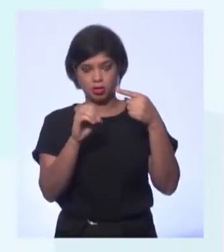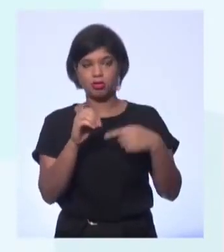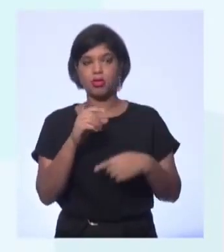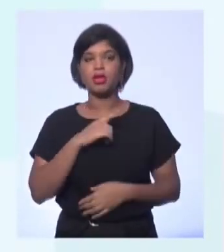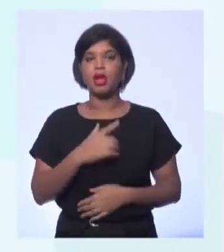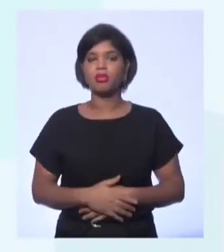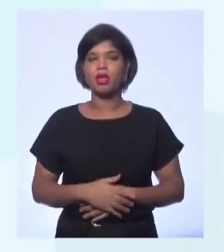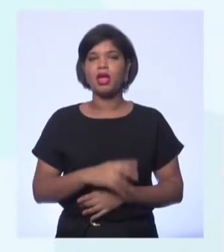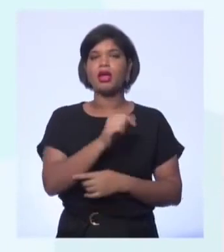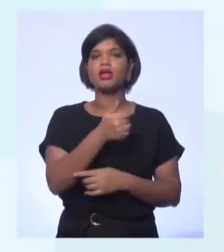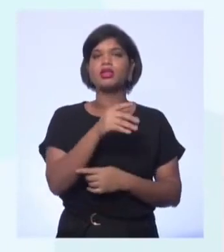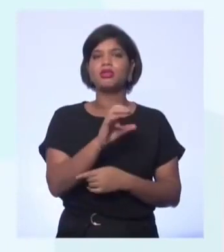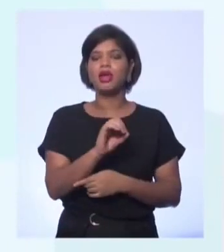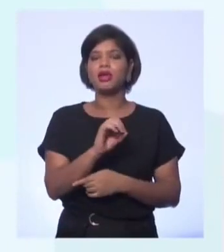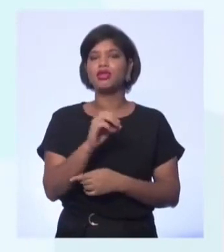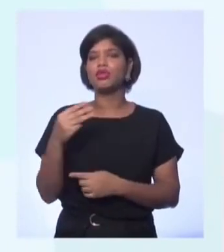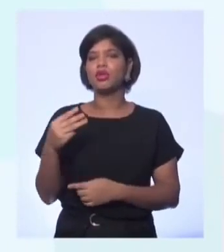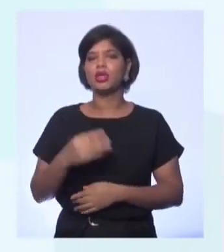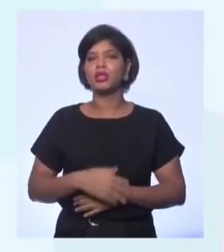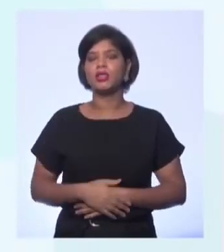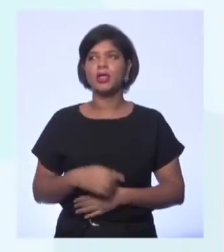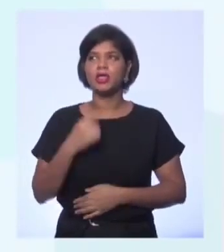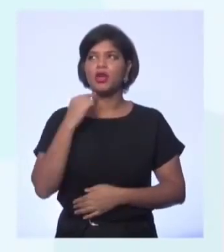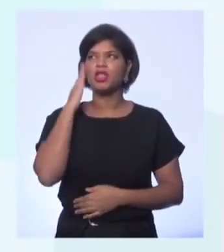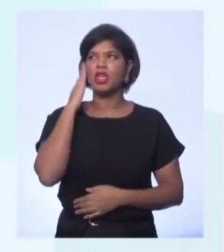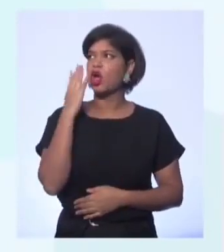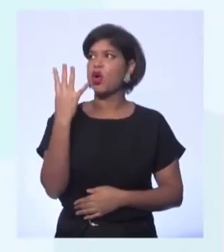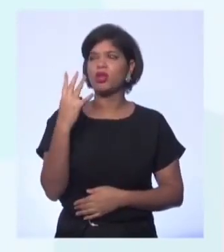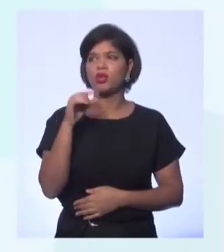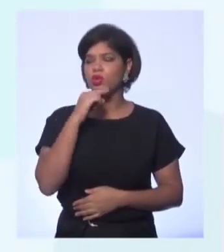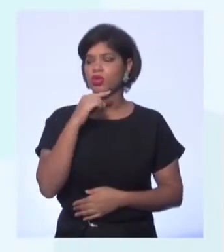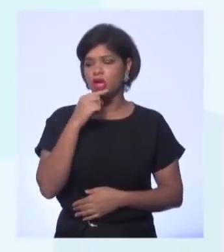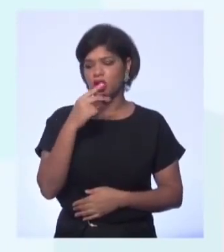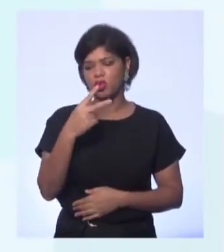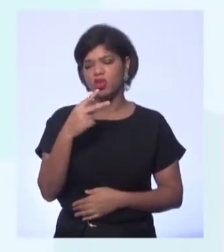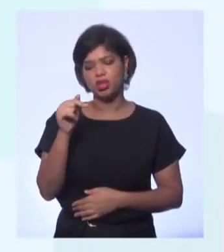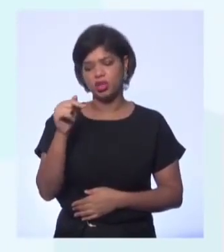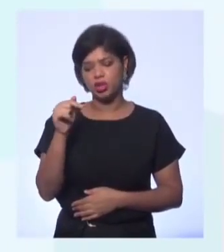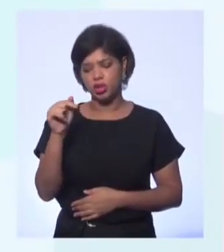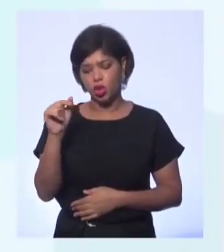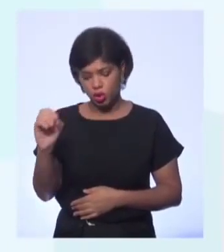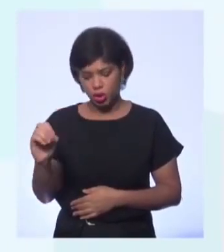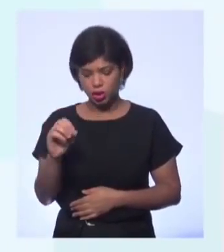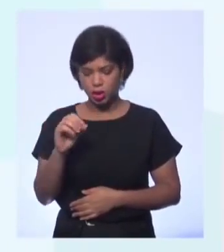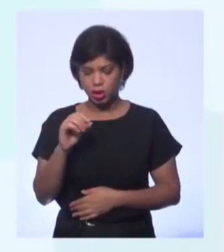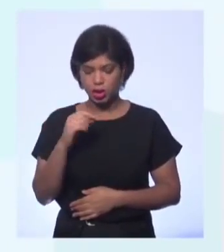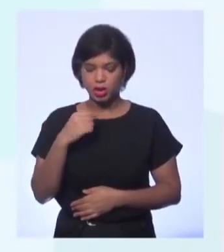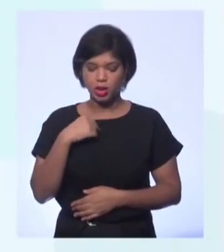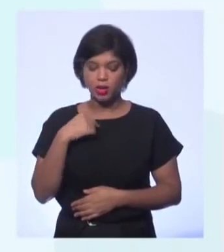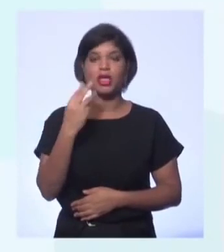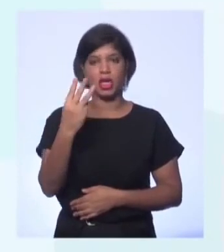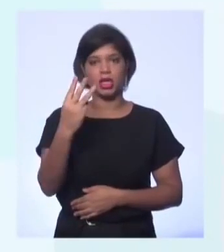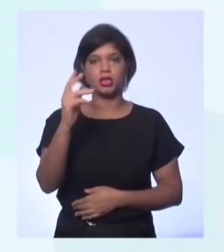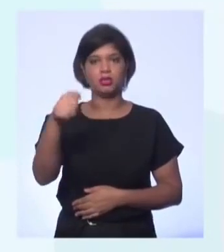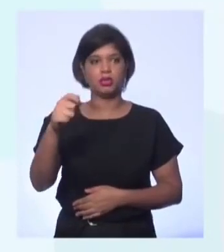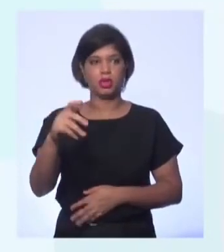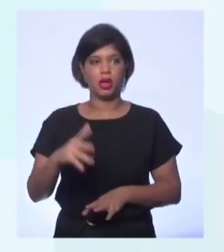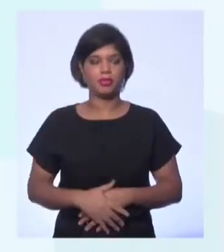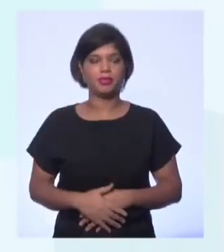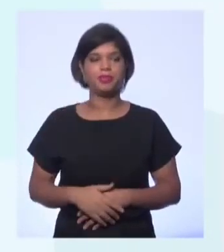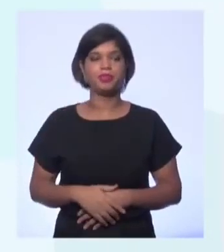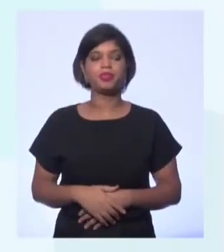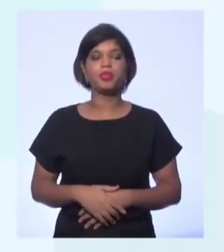vezes eu sei que vai acabar estourando, porque 4 vezes 7 vai passar, vai dar 28, né? Vai dar 280, então passou. Então, eu sei que são 3 vezes. Aí, aqui vão